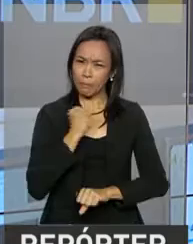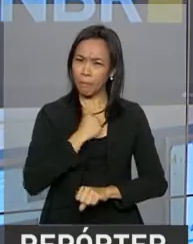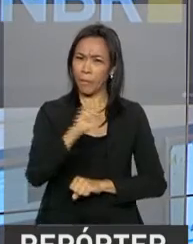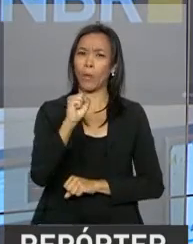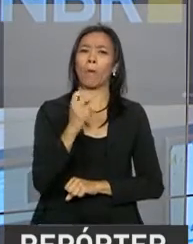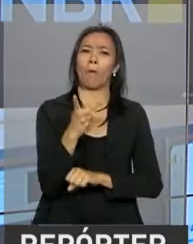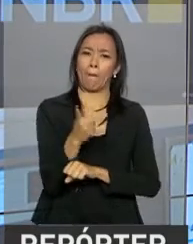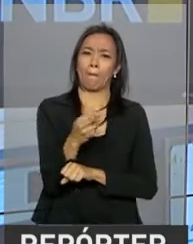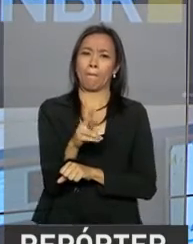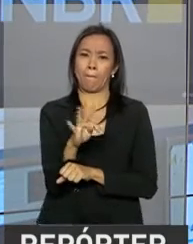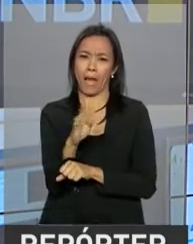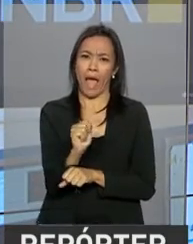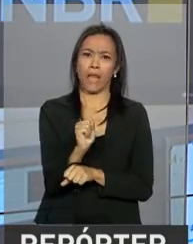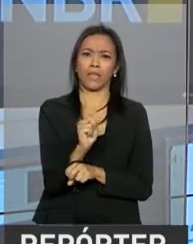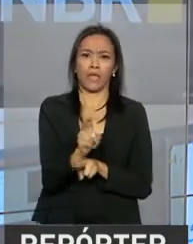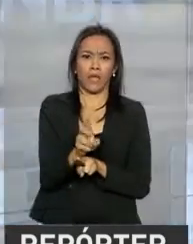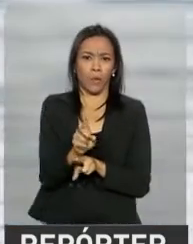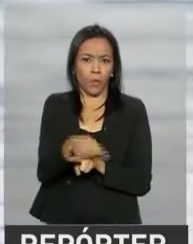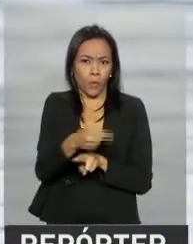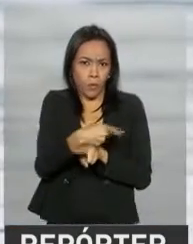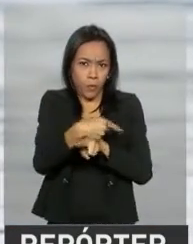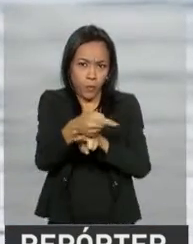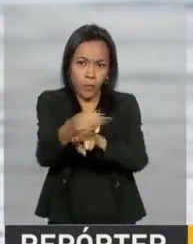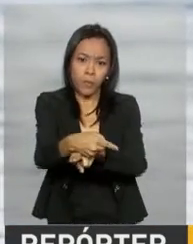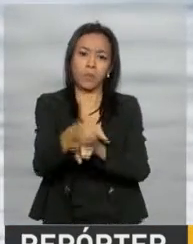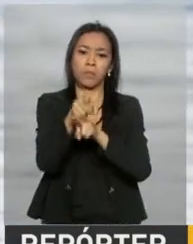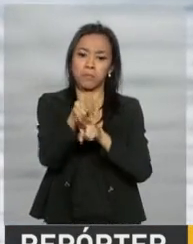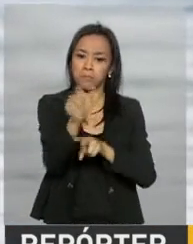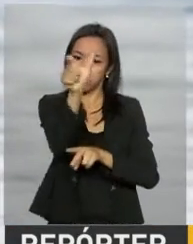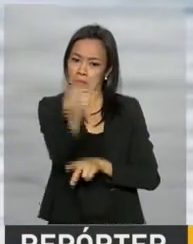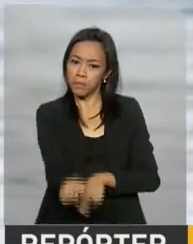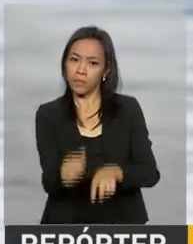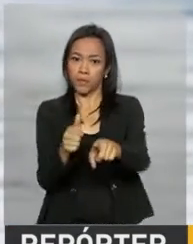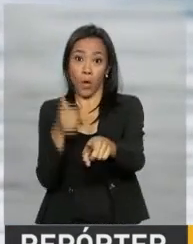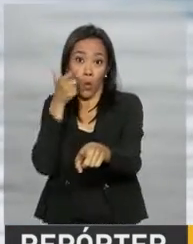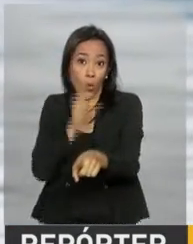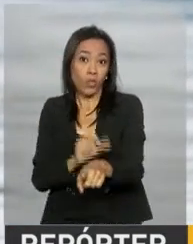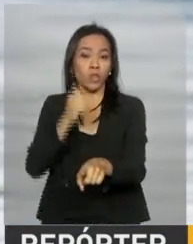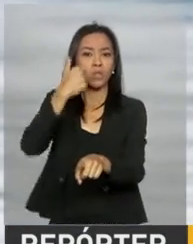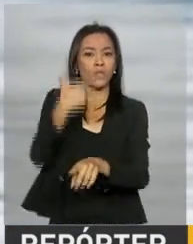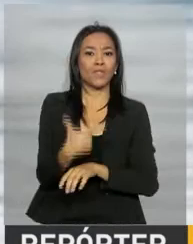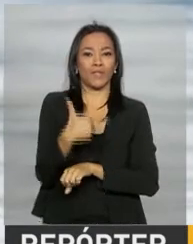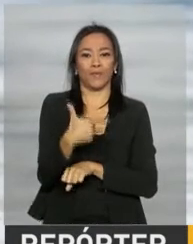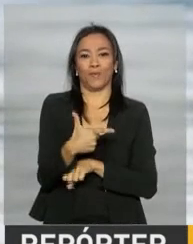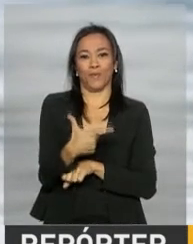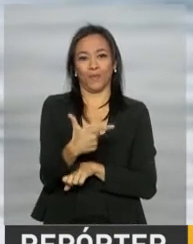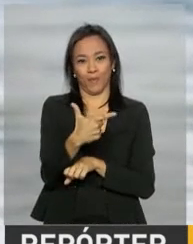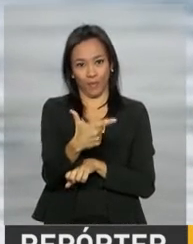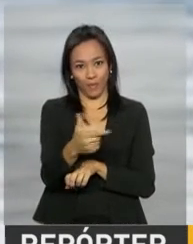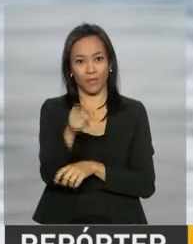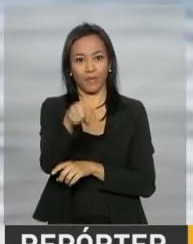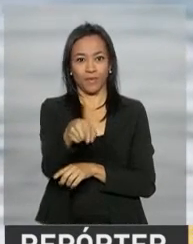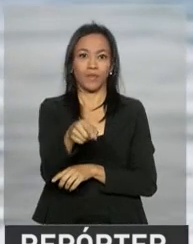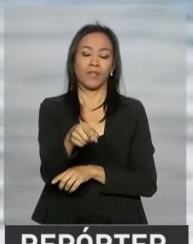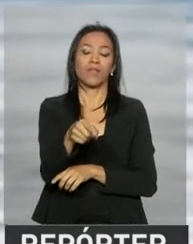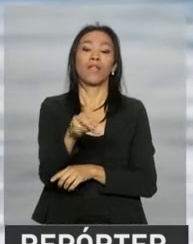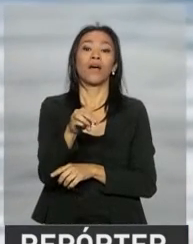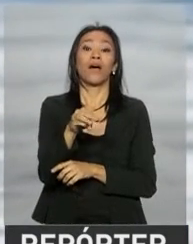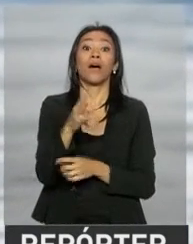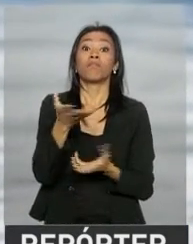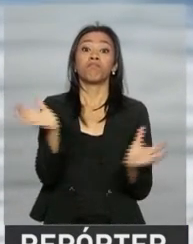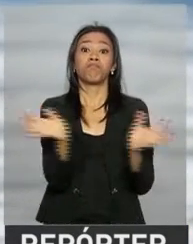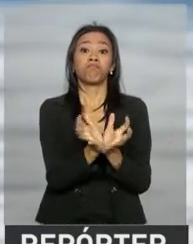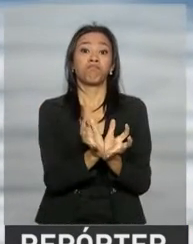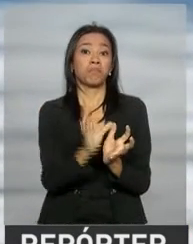de velocidade o baiano isaquias queiroz conquistou hoje o segundo lugar no pódio na moda na modalidade